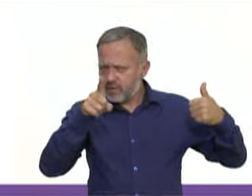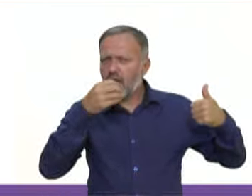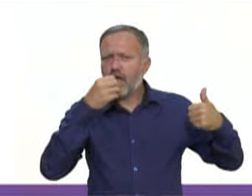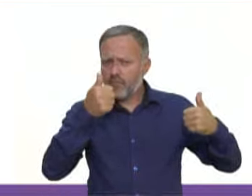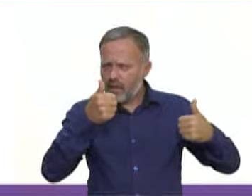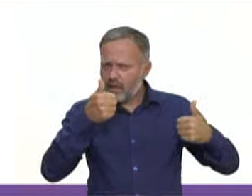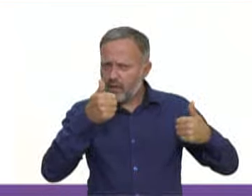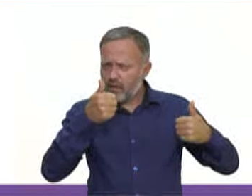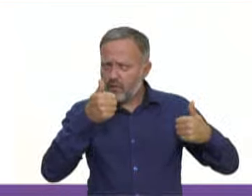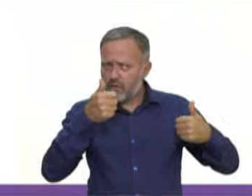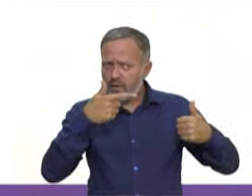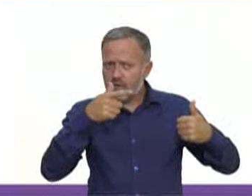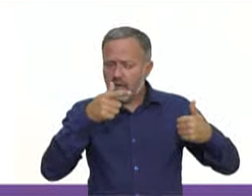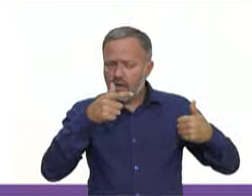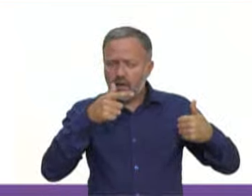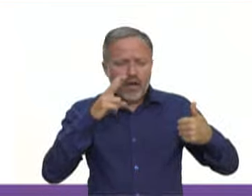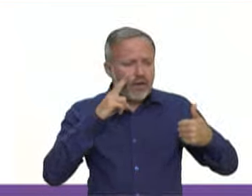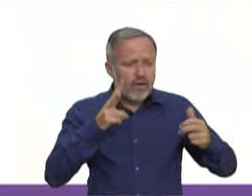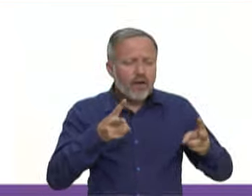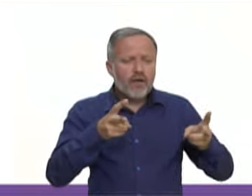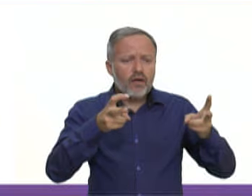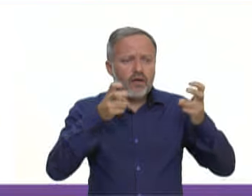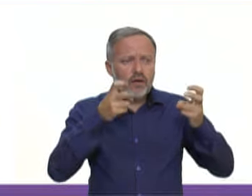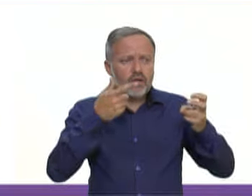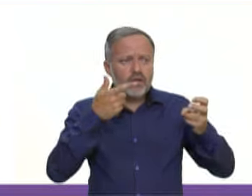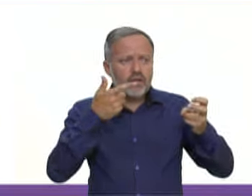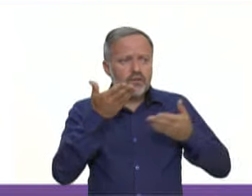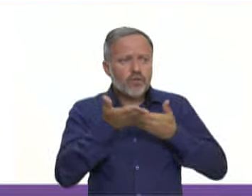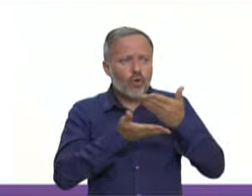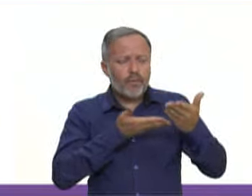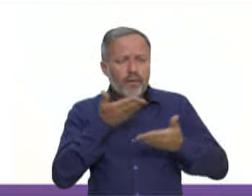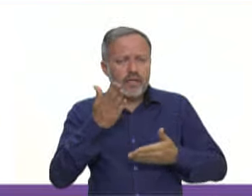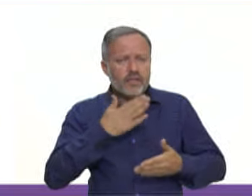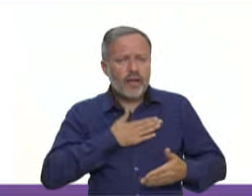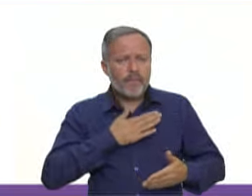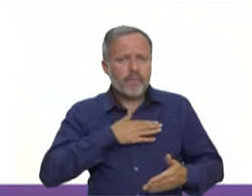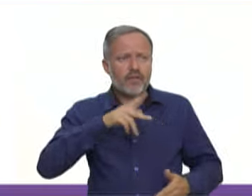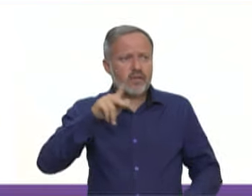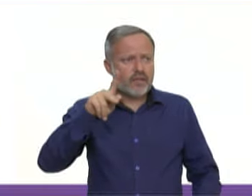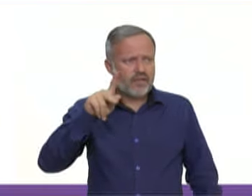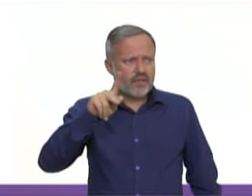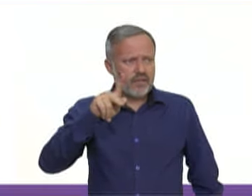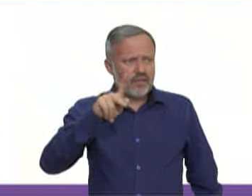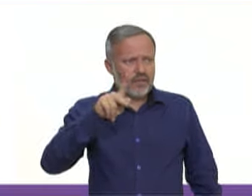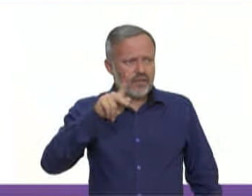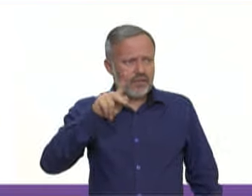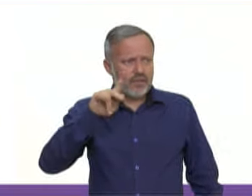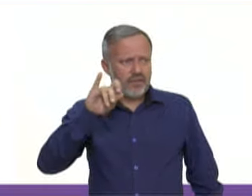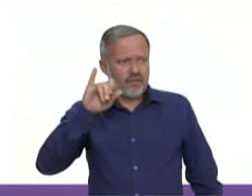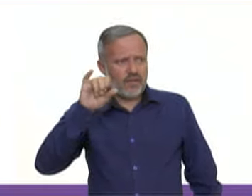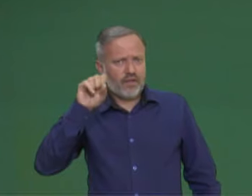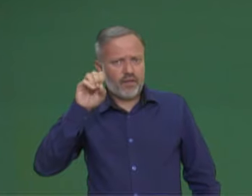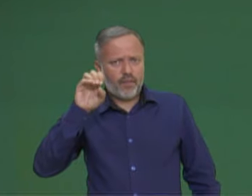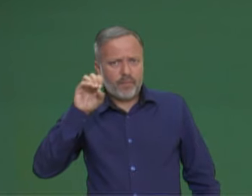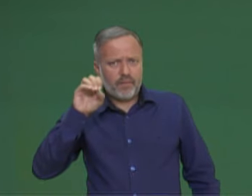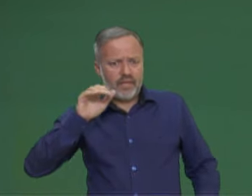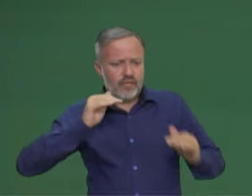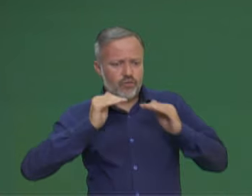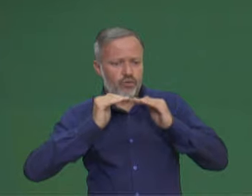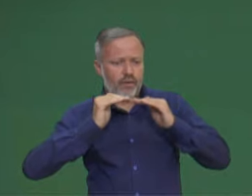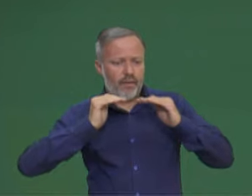Mira, esta es María, mi compañera de piso. Hola, ¿qué tal? Mi companheira de piso, ali do mesmo